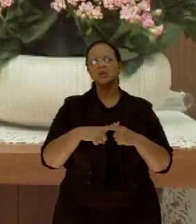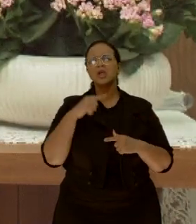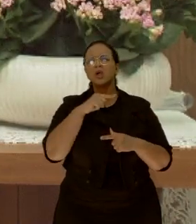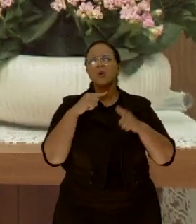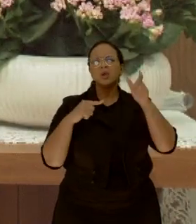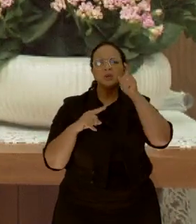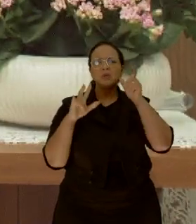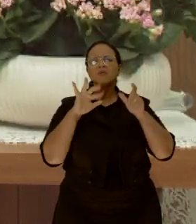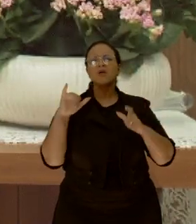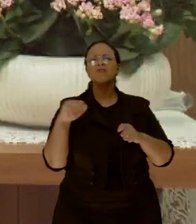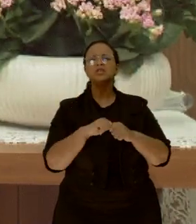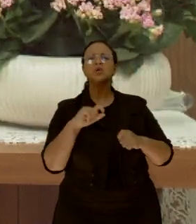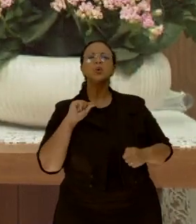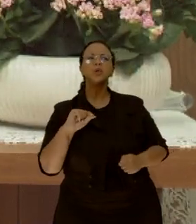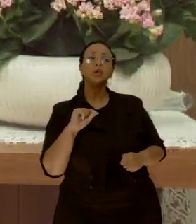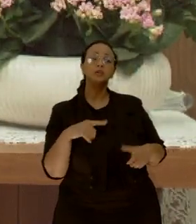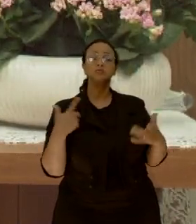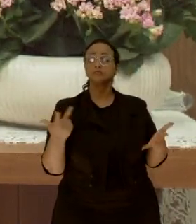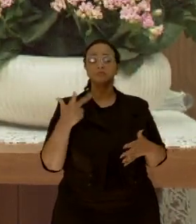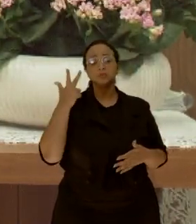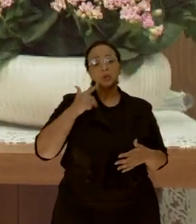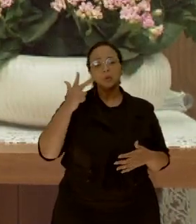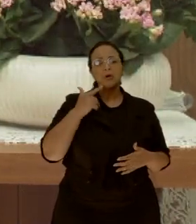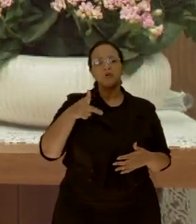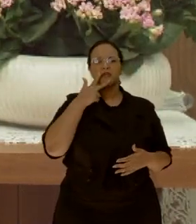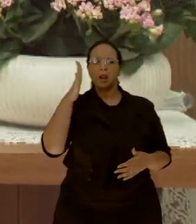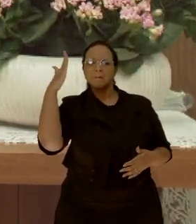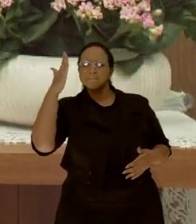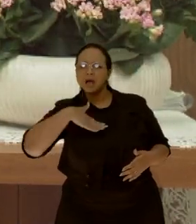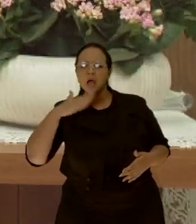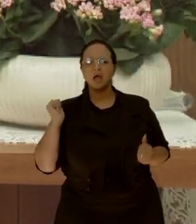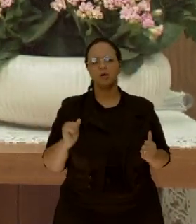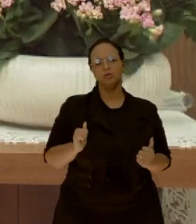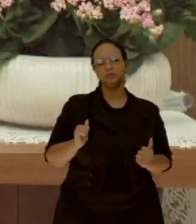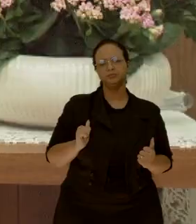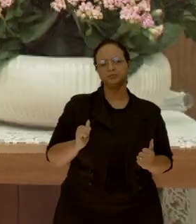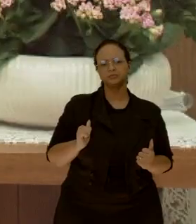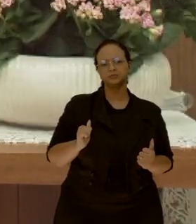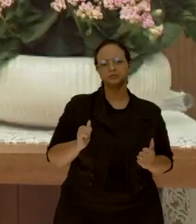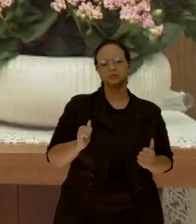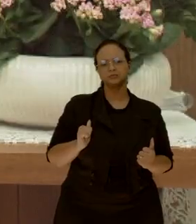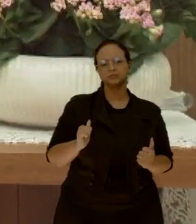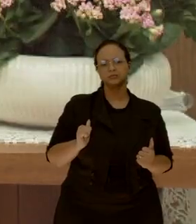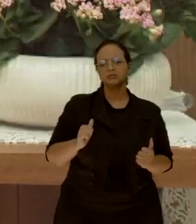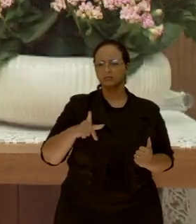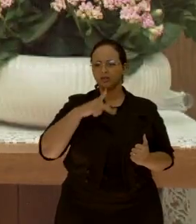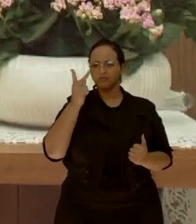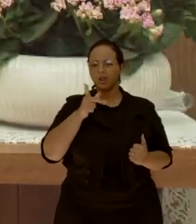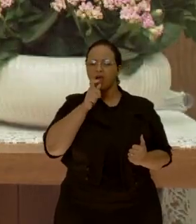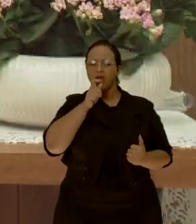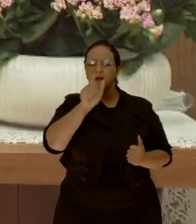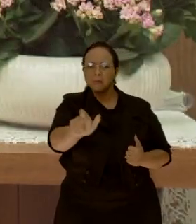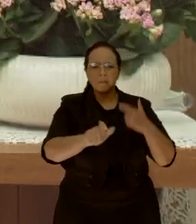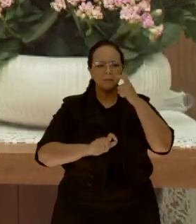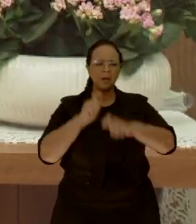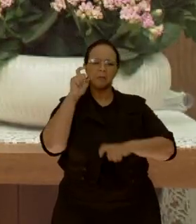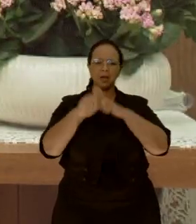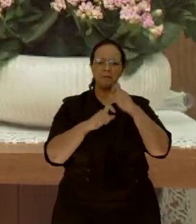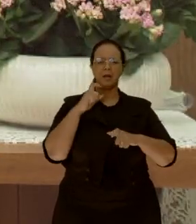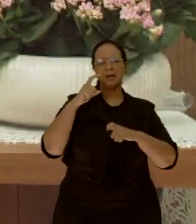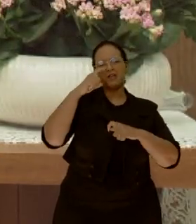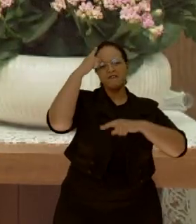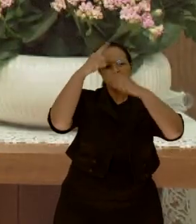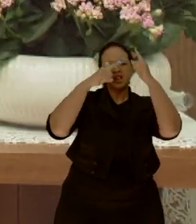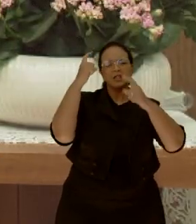fazer? O que tem feito? É falar mal, é dizer coisas inverdades, é inventar uma